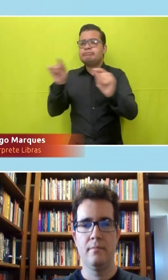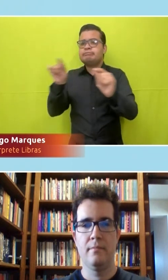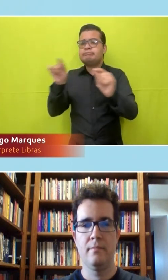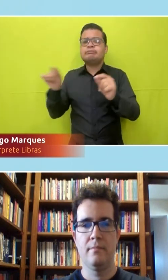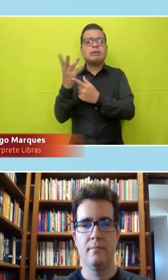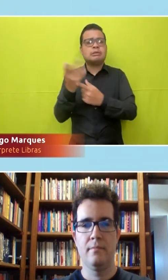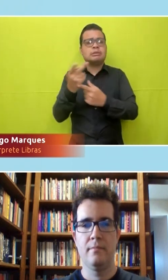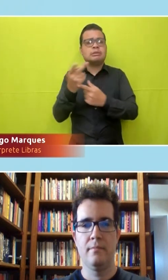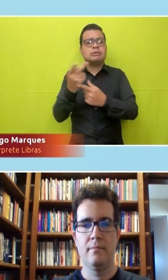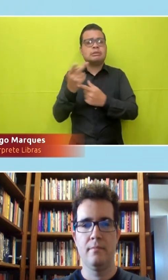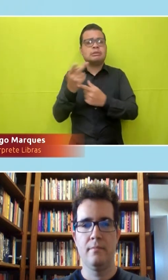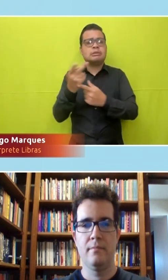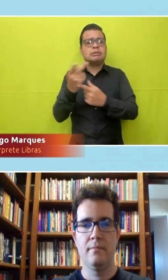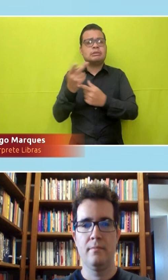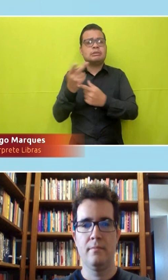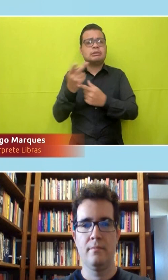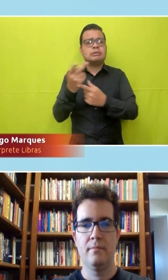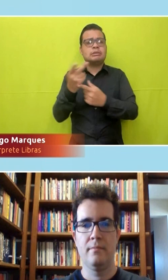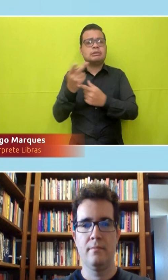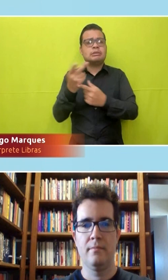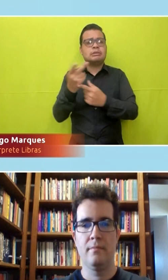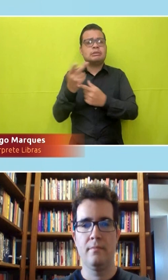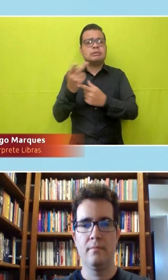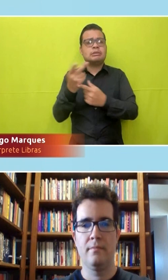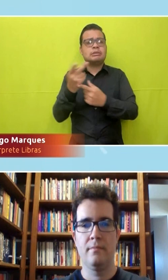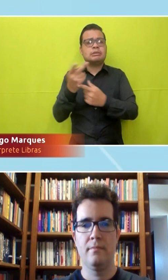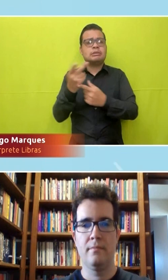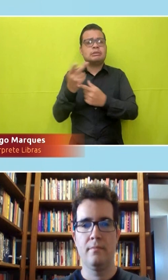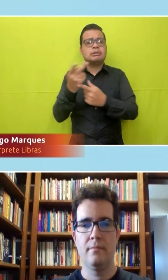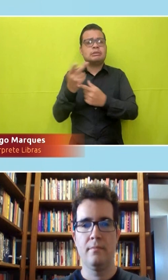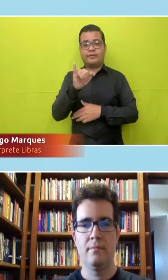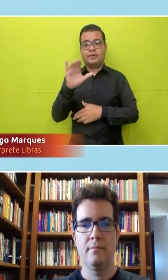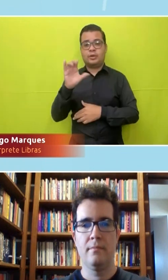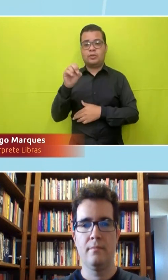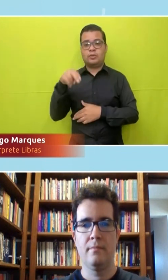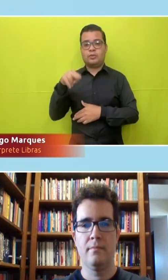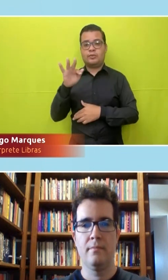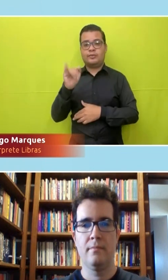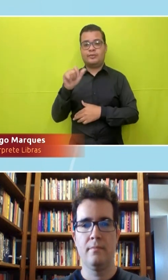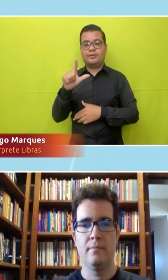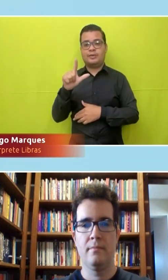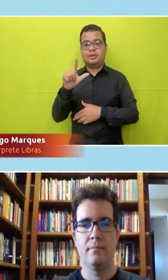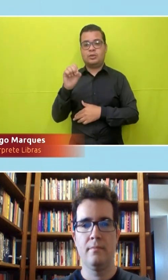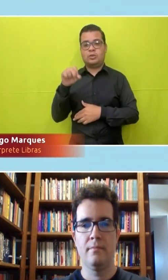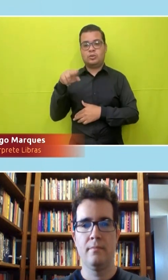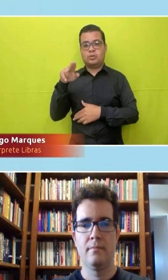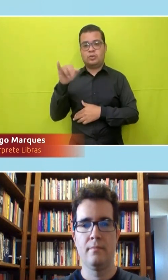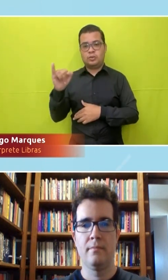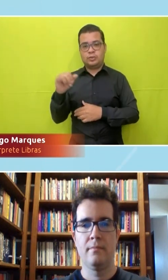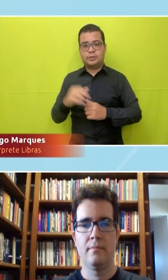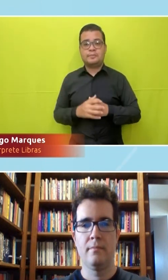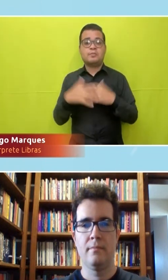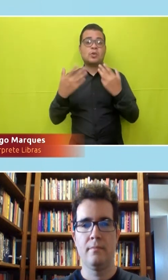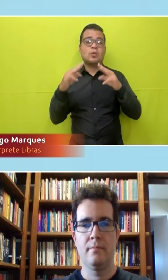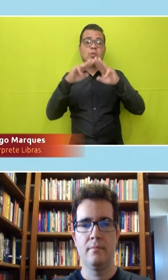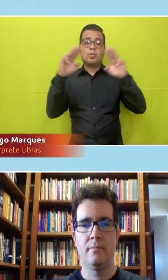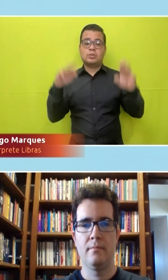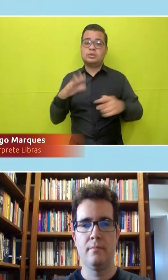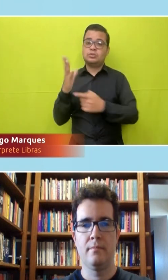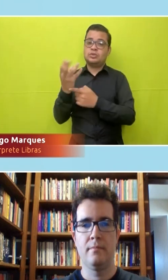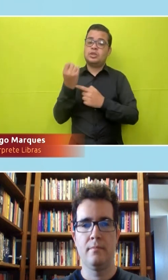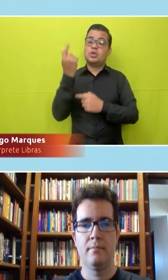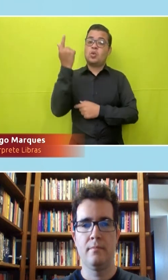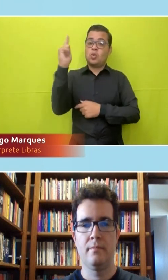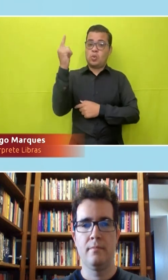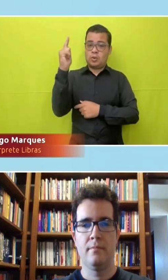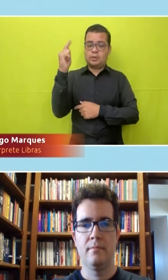no Falone, que fica na antiga estação ferroviária de Goiânia, ou no Museu de Arte de Goiânia, no Bosque dos Buritis.